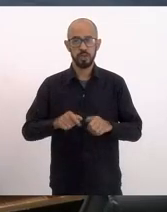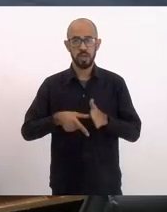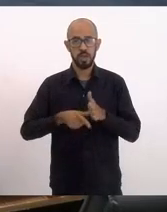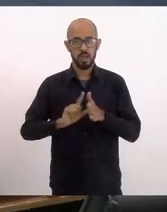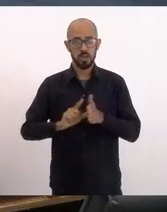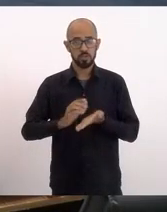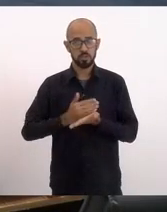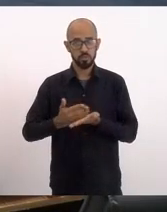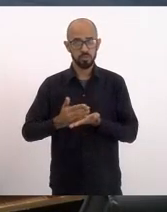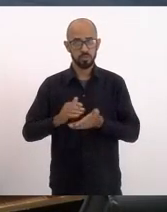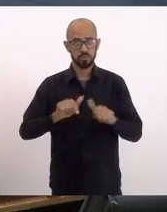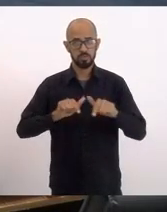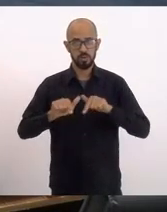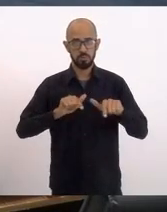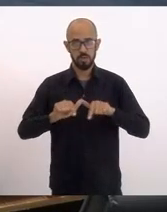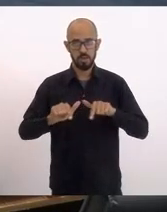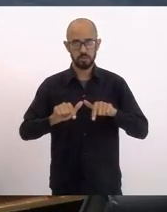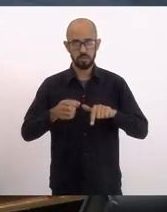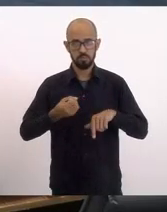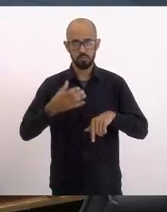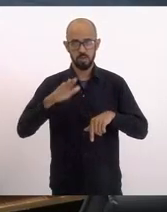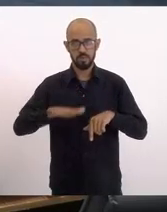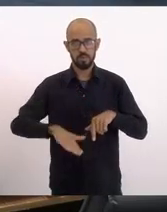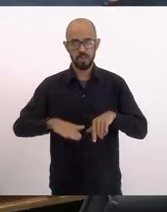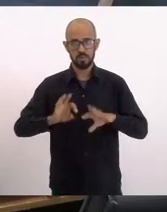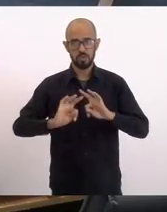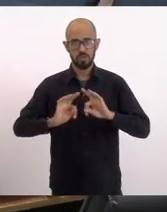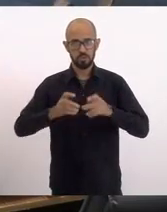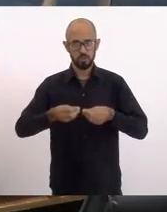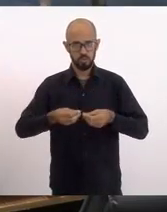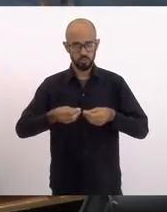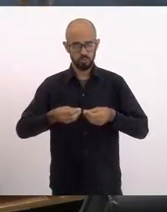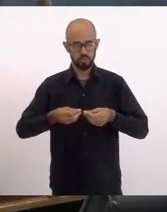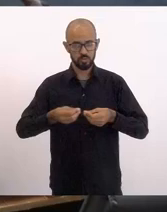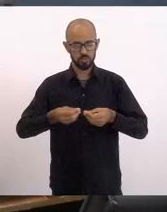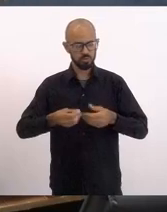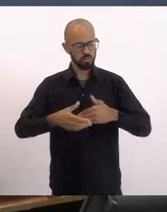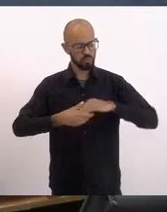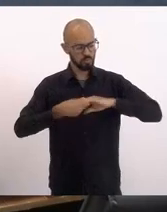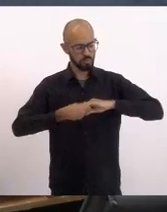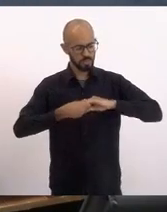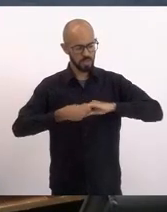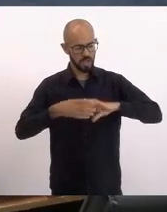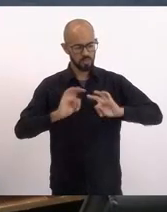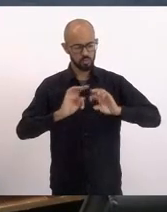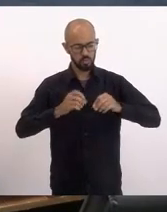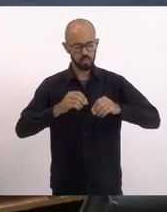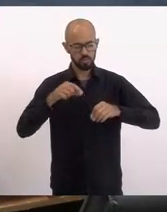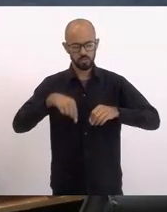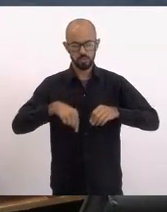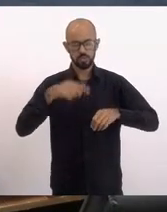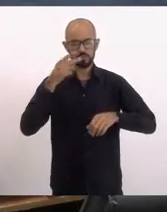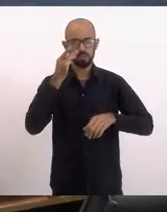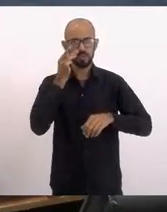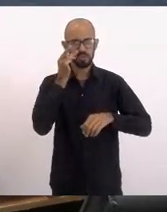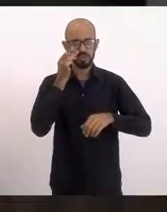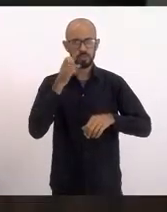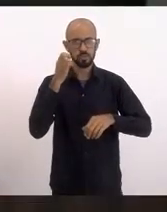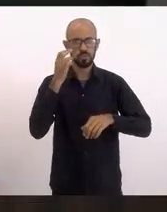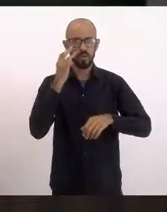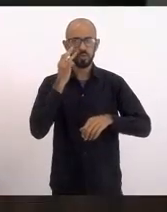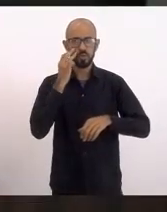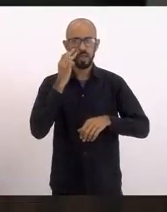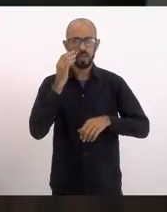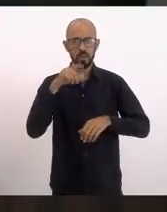trabalhos, boa tarde a todas e todos. Saudar os presentes aqui. Deputado Valdec,